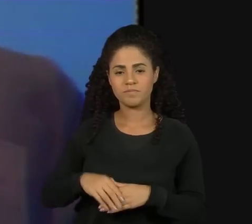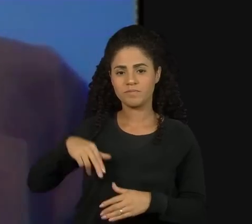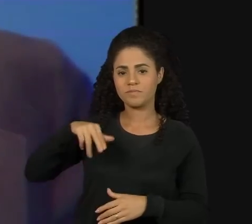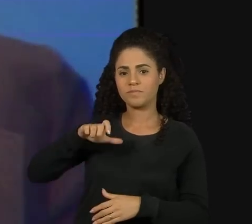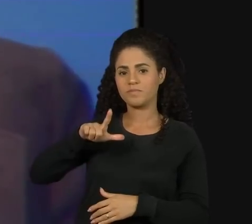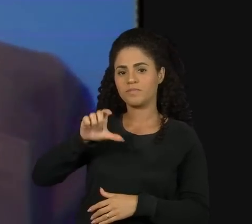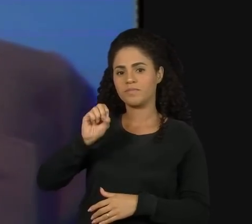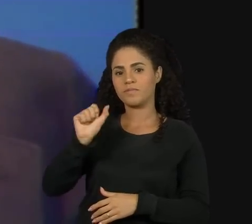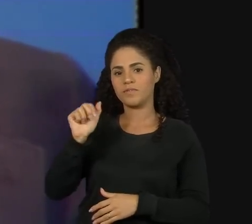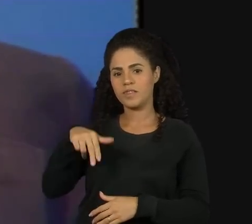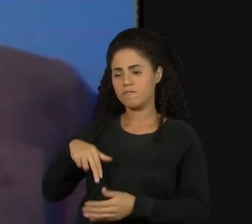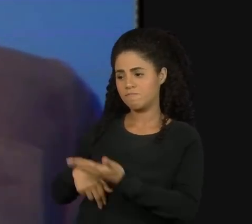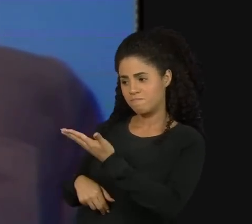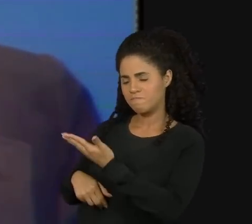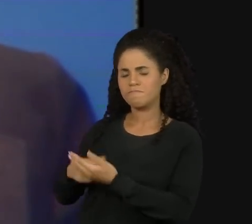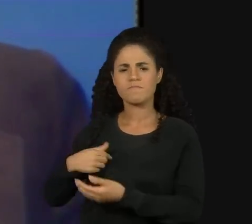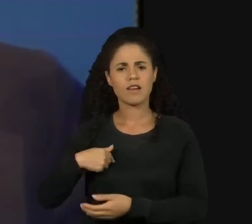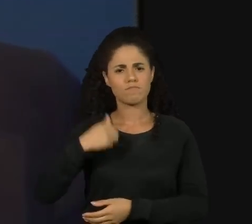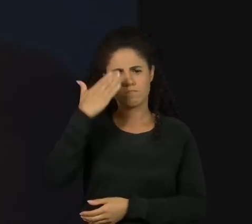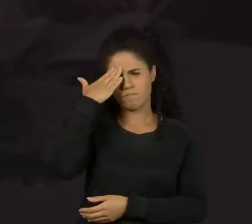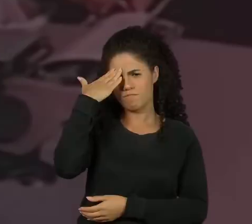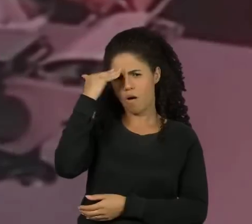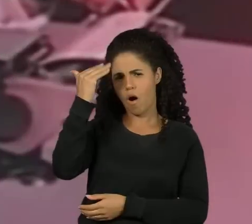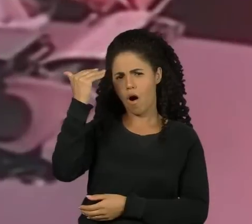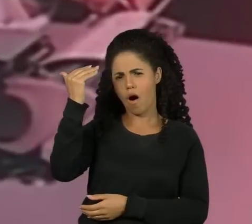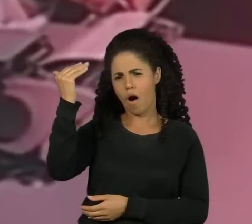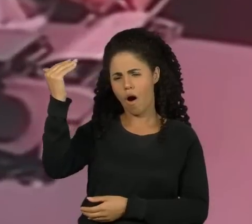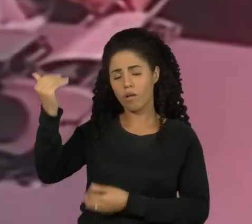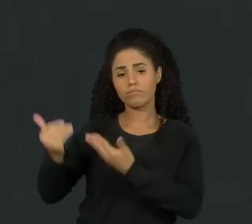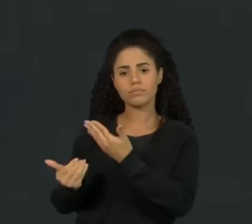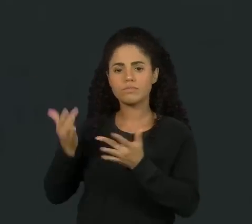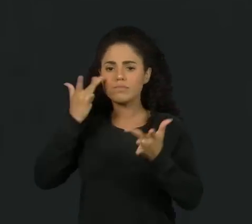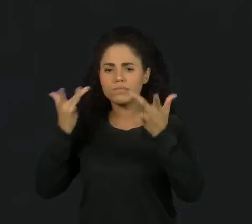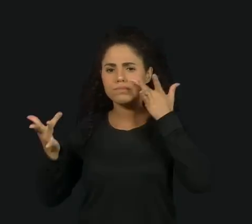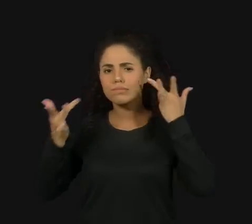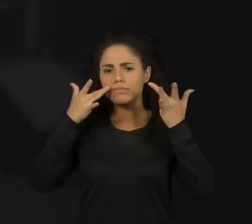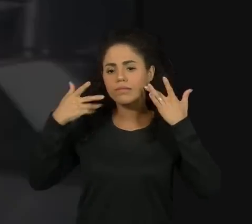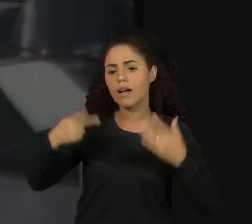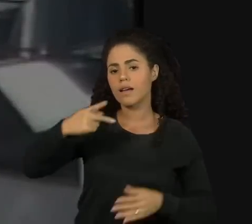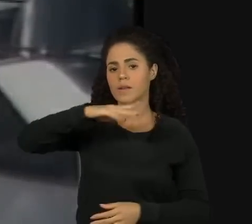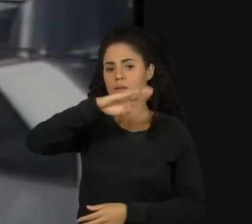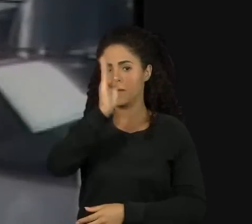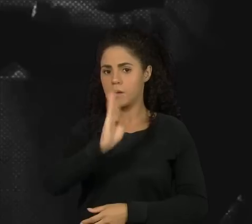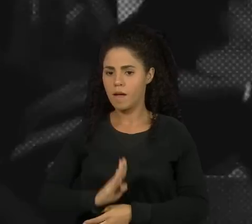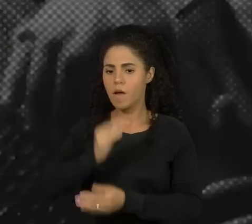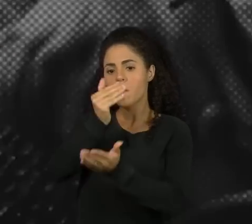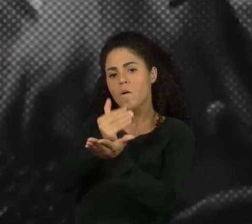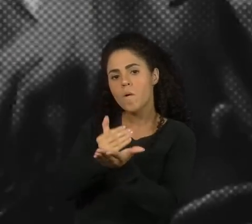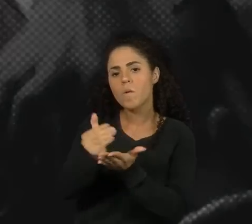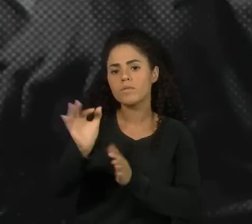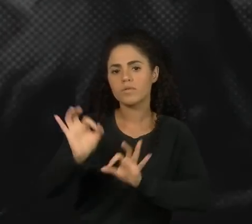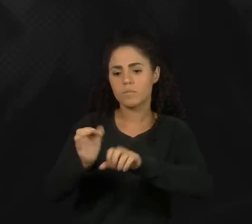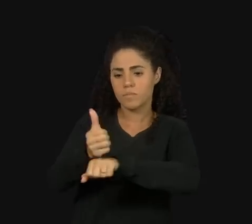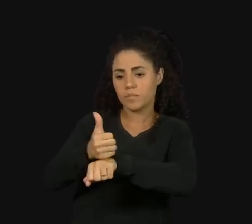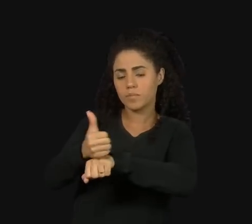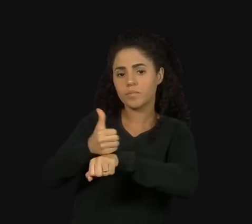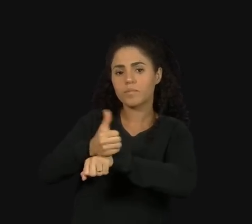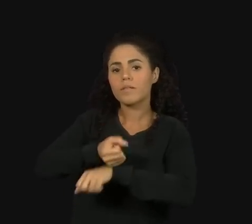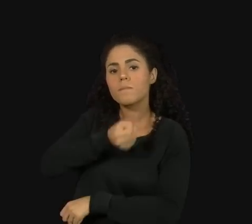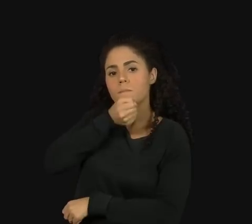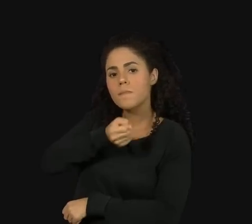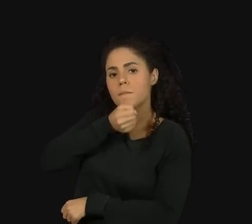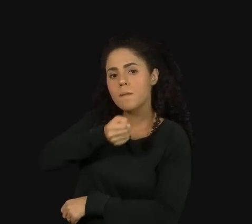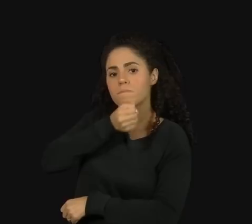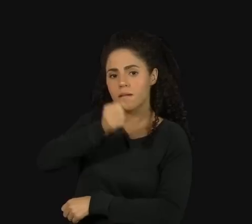Nelson Rodrigues, um dos mais influentes e reverenciados dramaturgos brasileiros, iniciou sua carreira profissional no